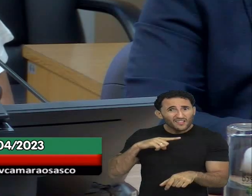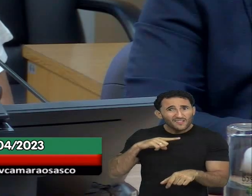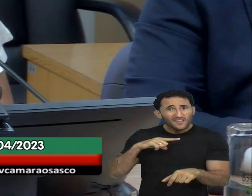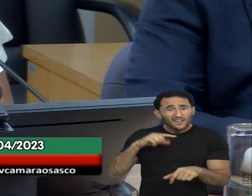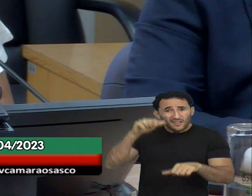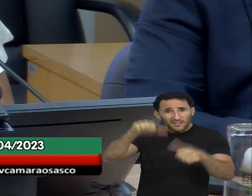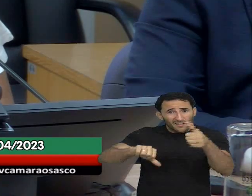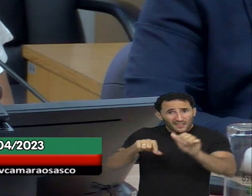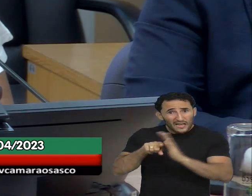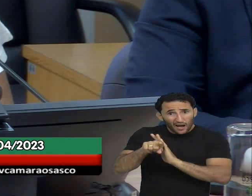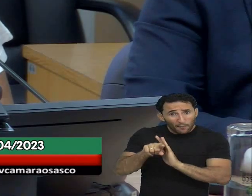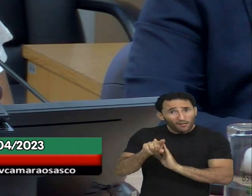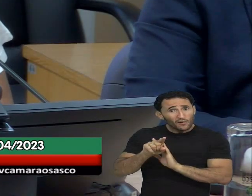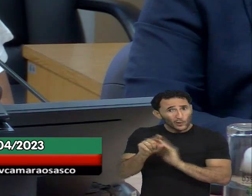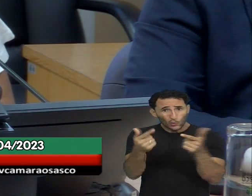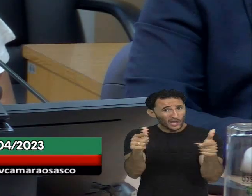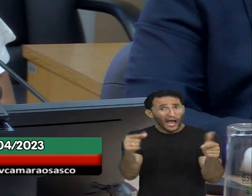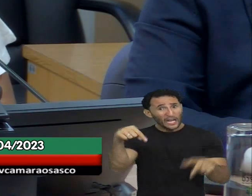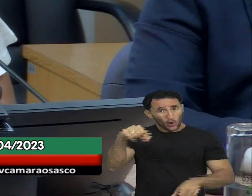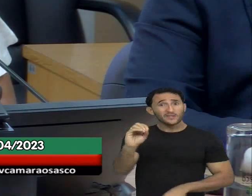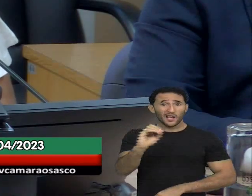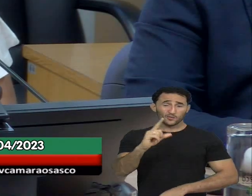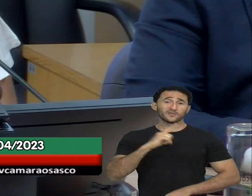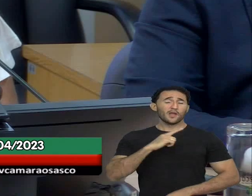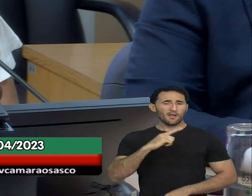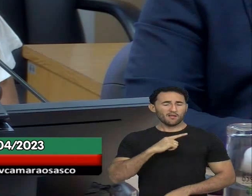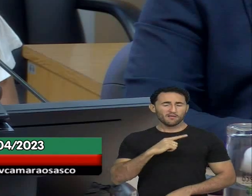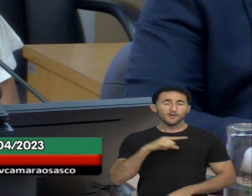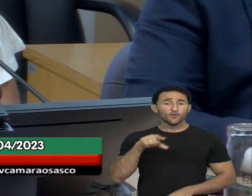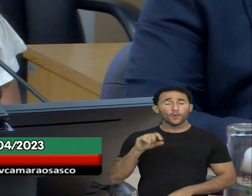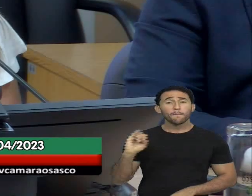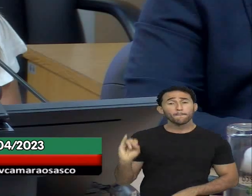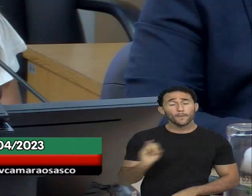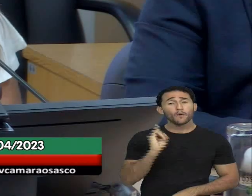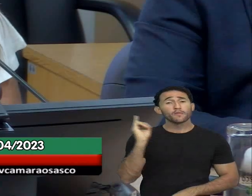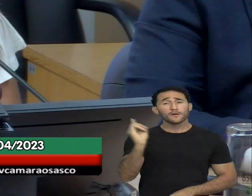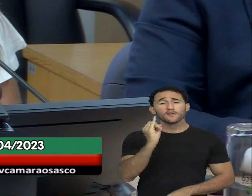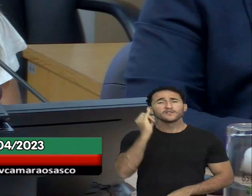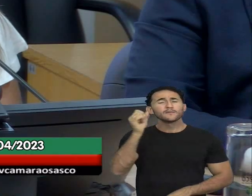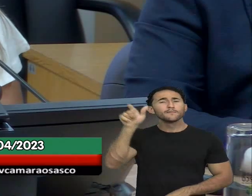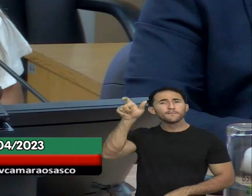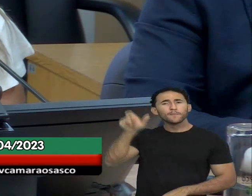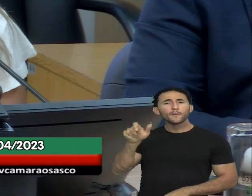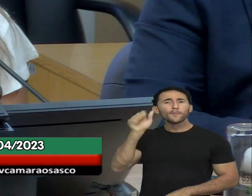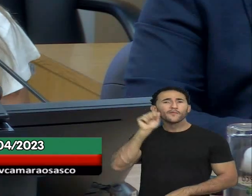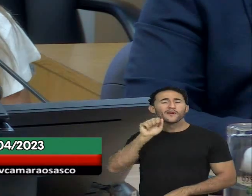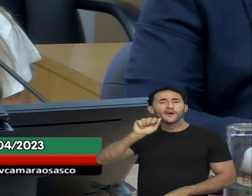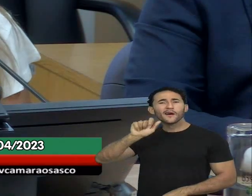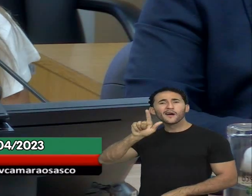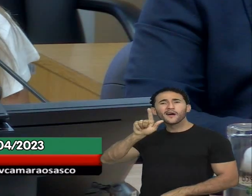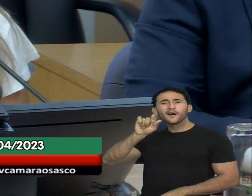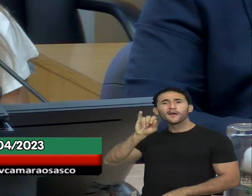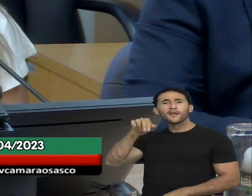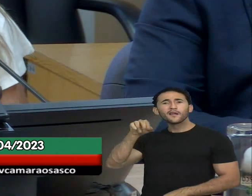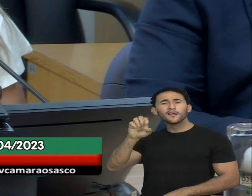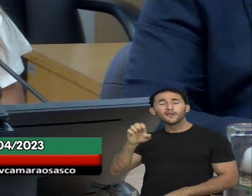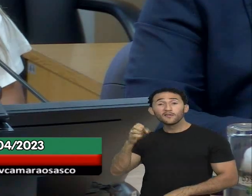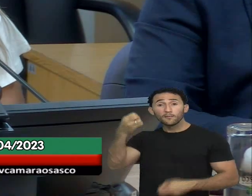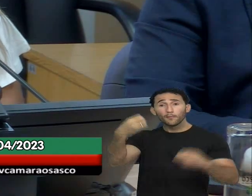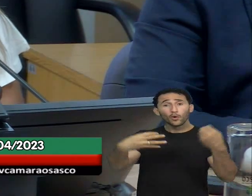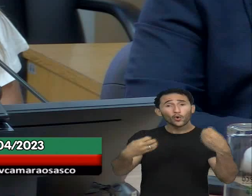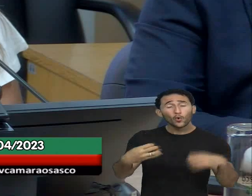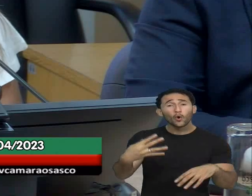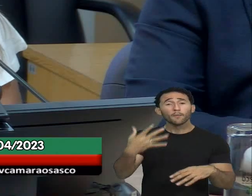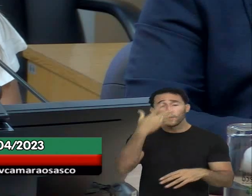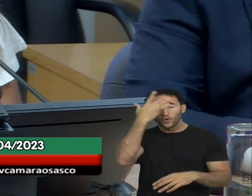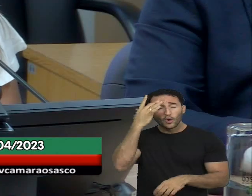Osasco, fazemos. Então, isso é muito importante. A Aline falou das pessoas ficarem internadas há quanto tempo. Então, hoje não